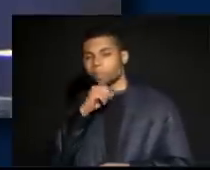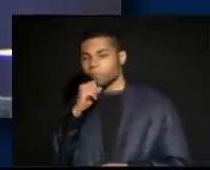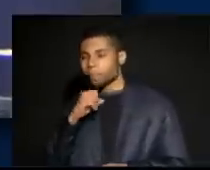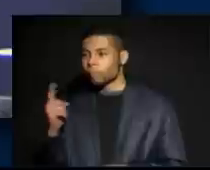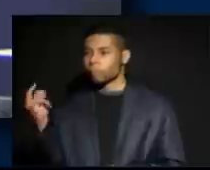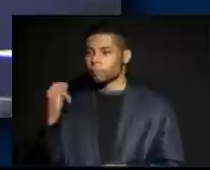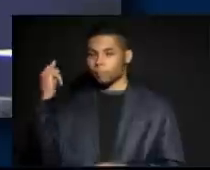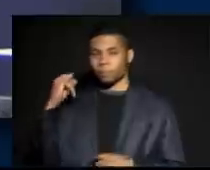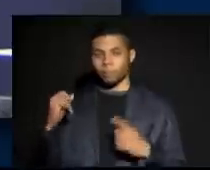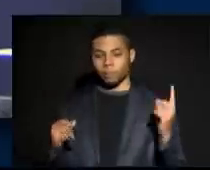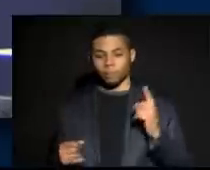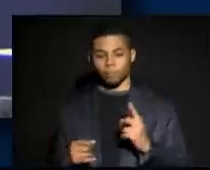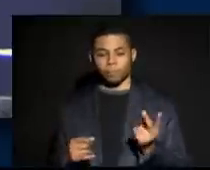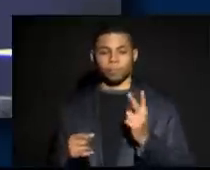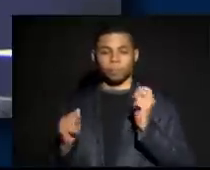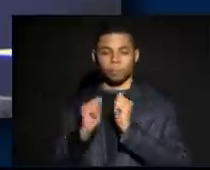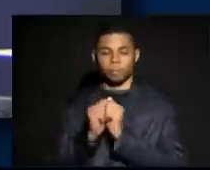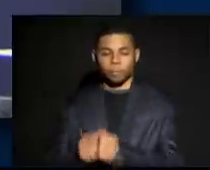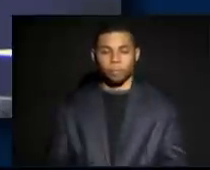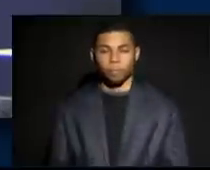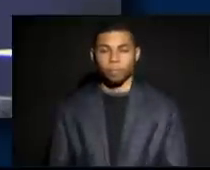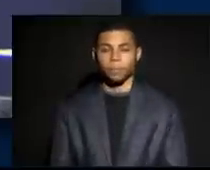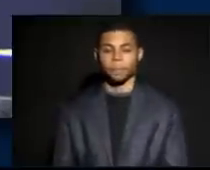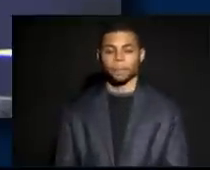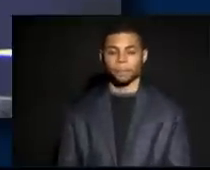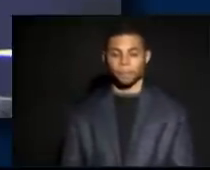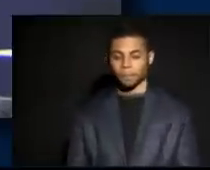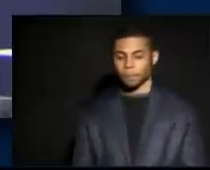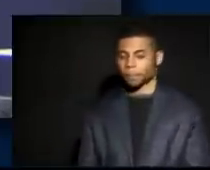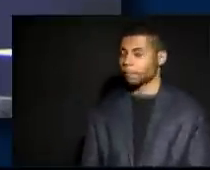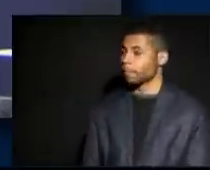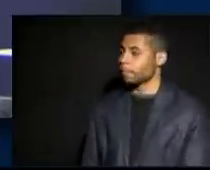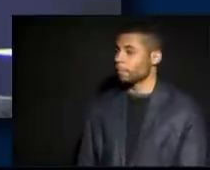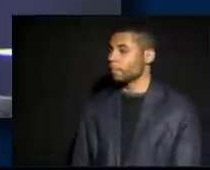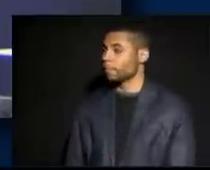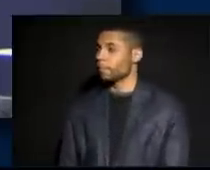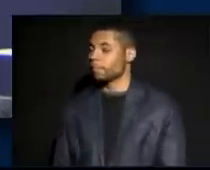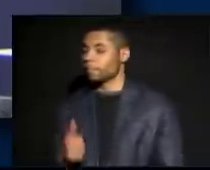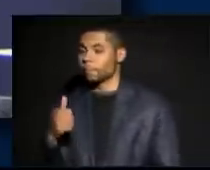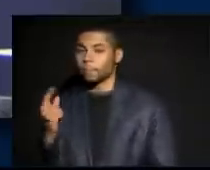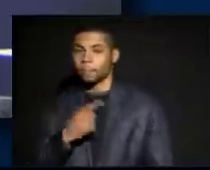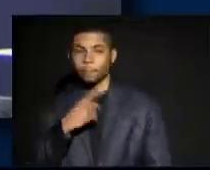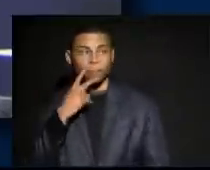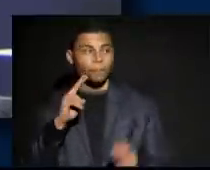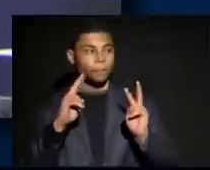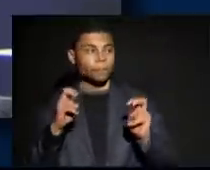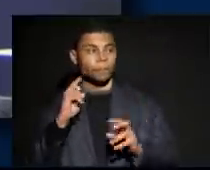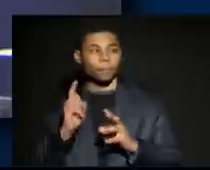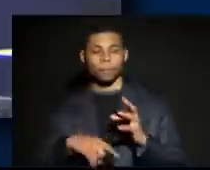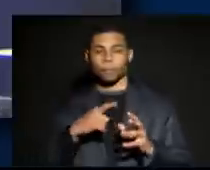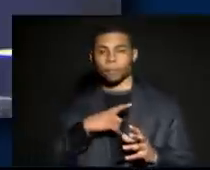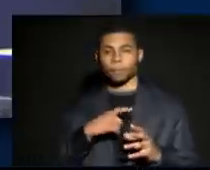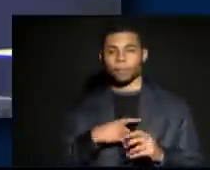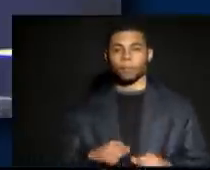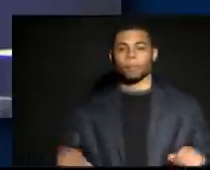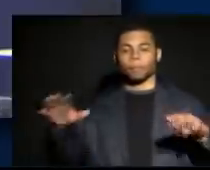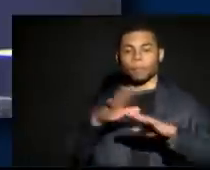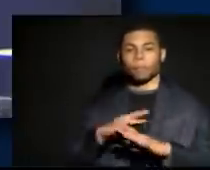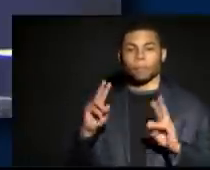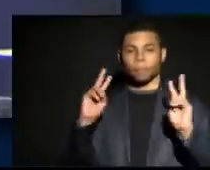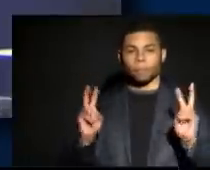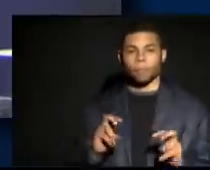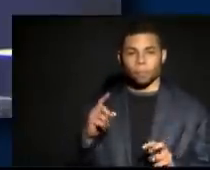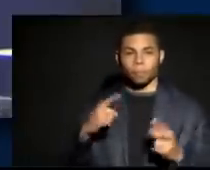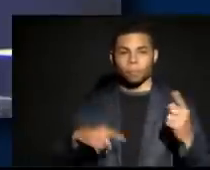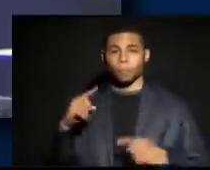valoriza junto e é bom ela esteve gente está observando globalmente uma tendência uma certa polarização